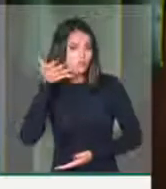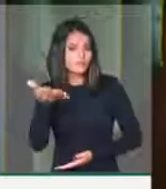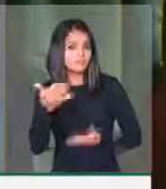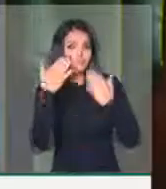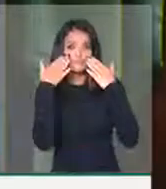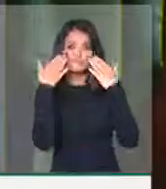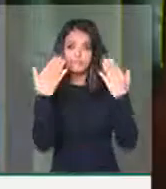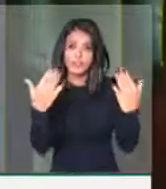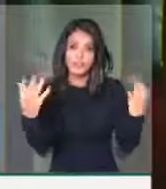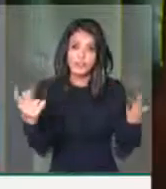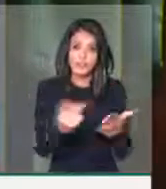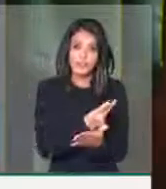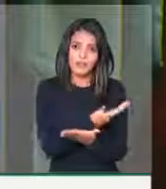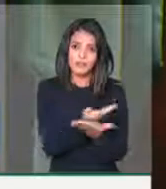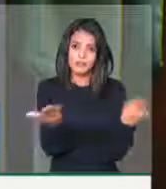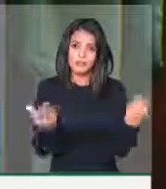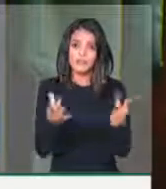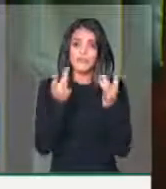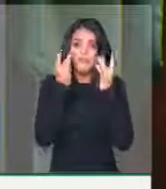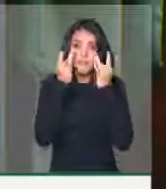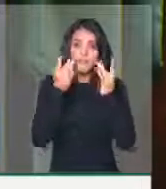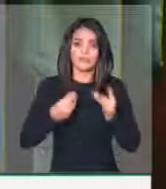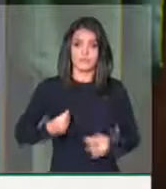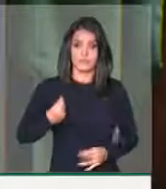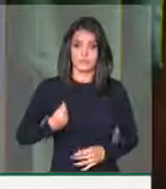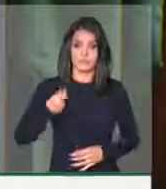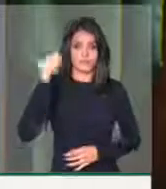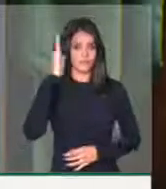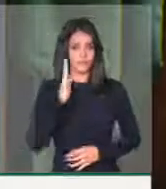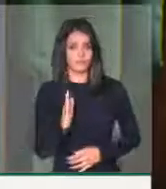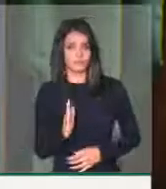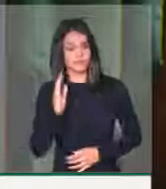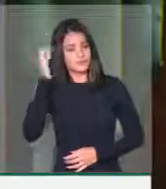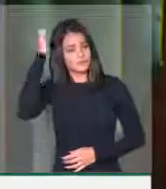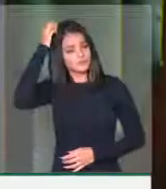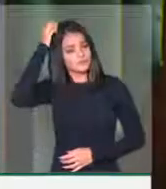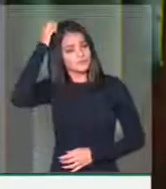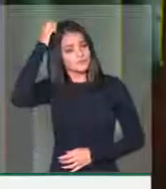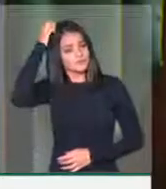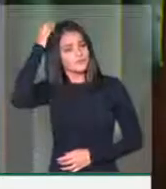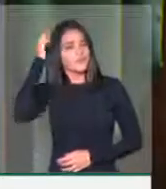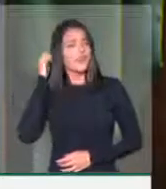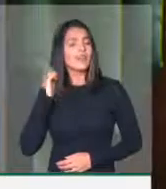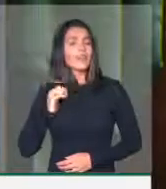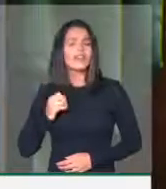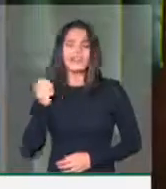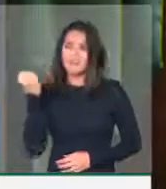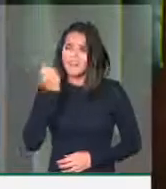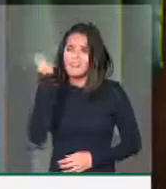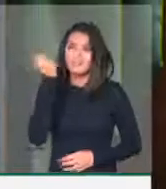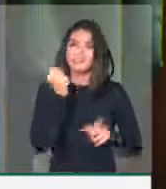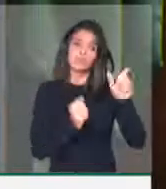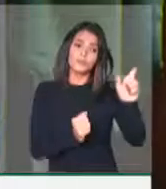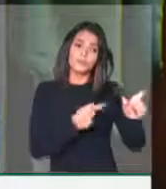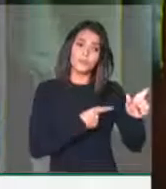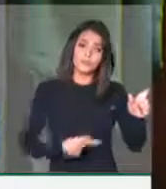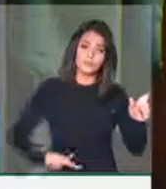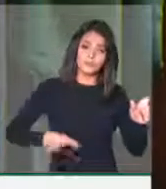da circunstância que nós estamos vivendo no país, de uma circunstância gravíssima, de um presidente